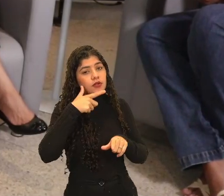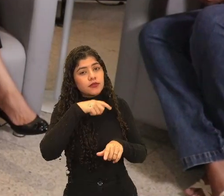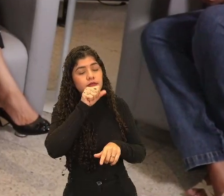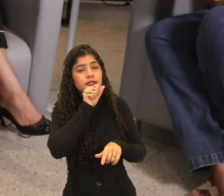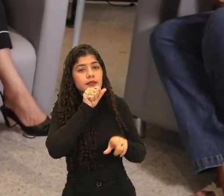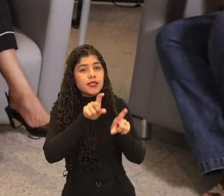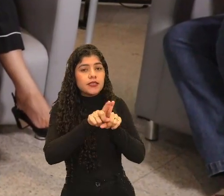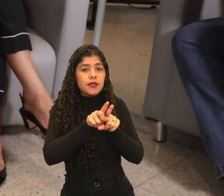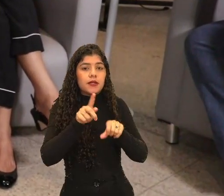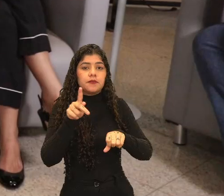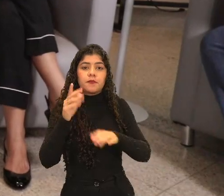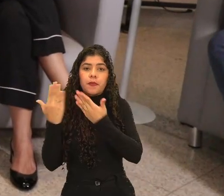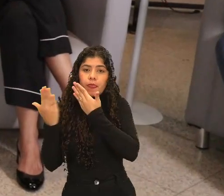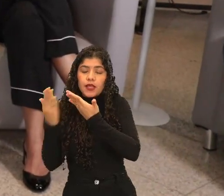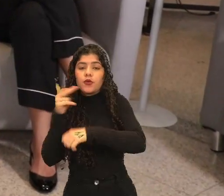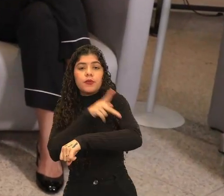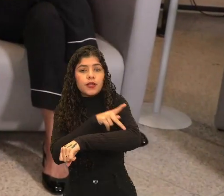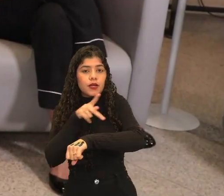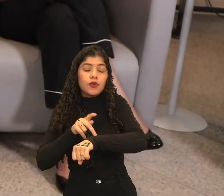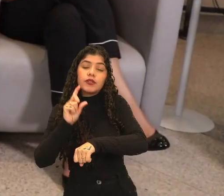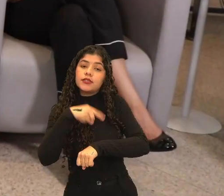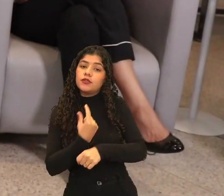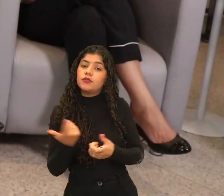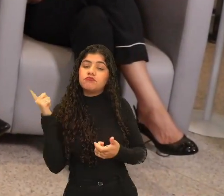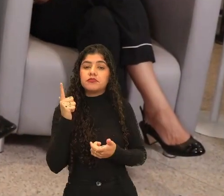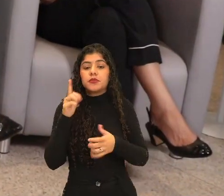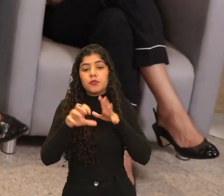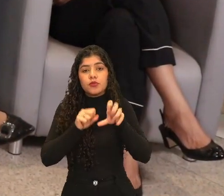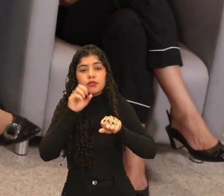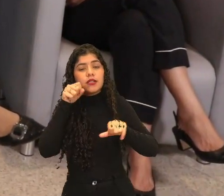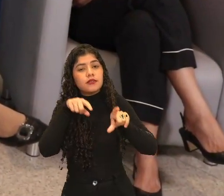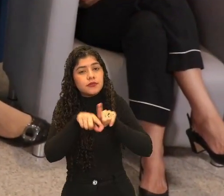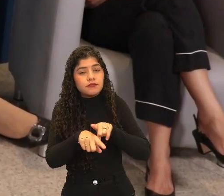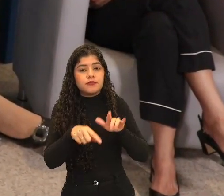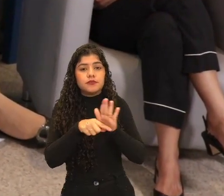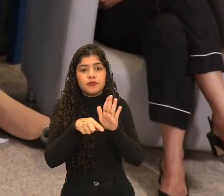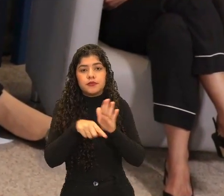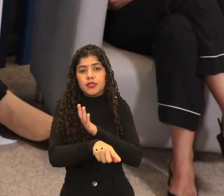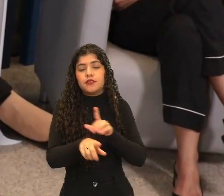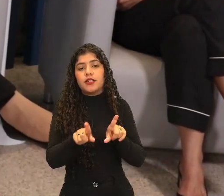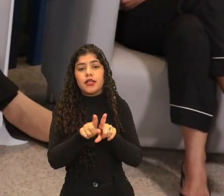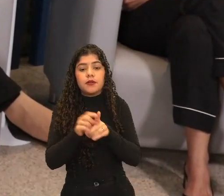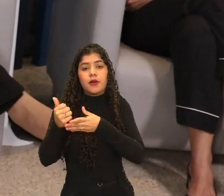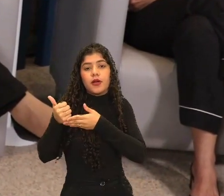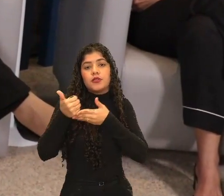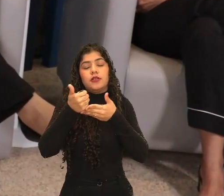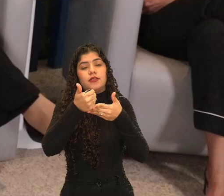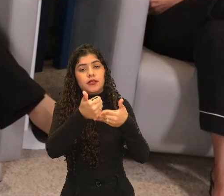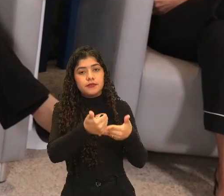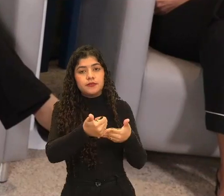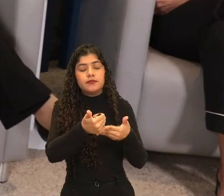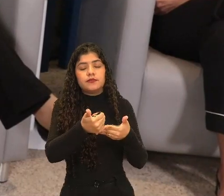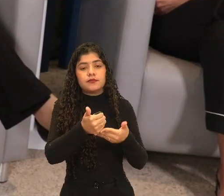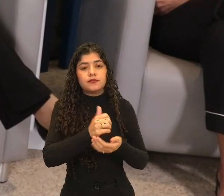né, são pedagogas? Então, a gente acaba buscando realmente, né, para ajudá-los, né, para